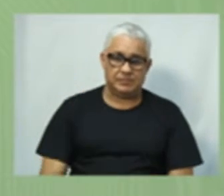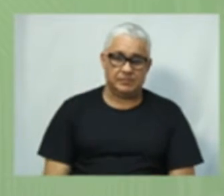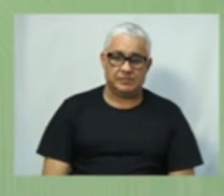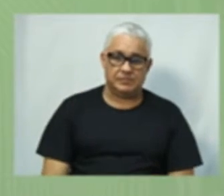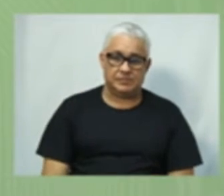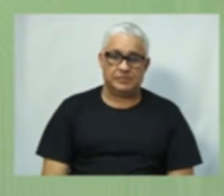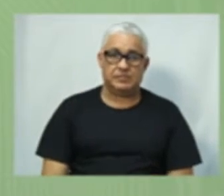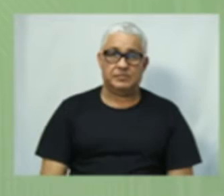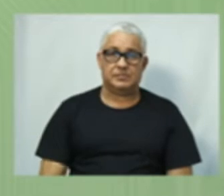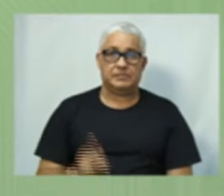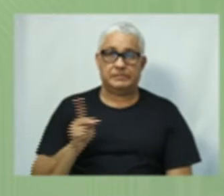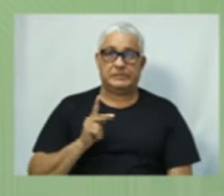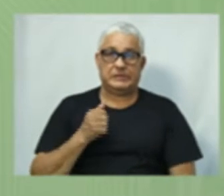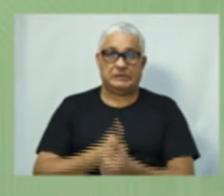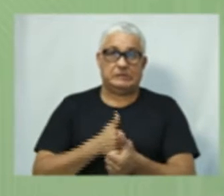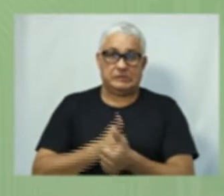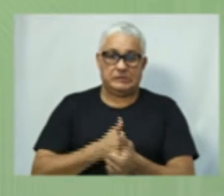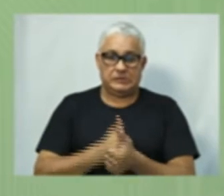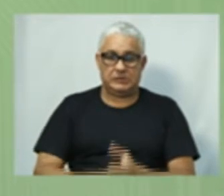agora para calcular, vai dar